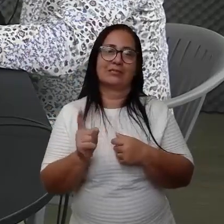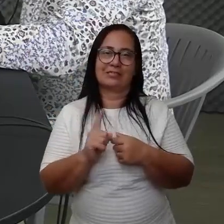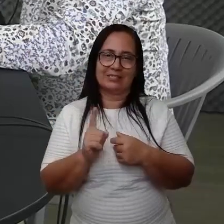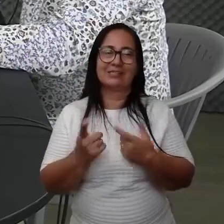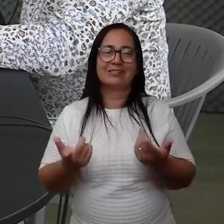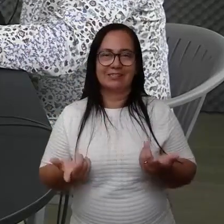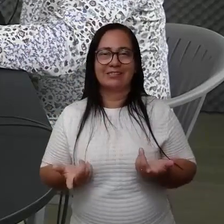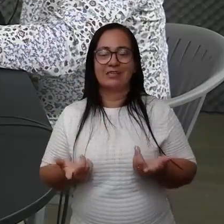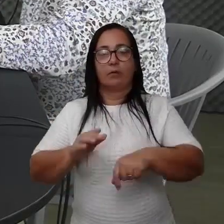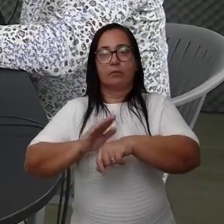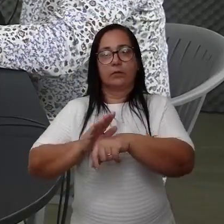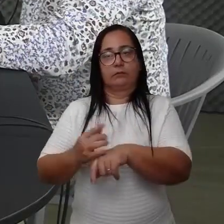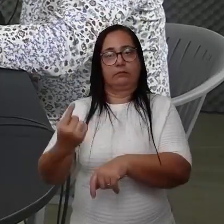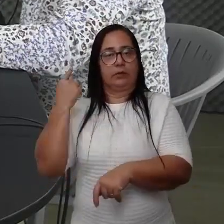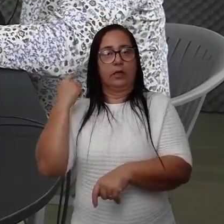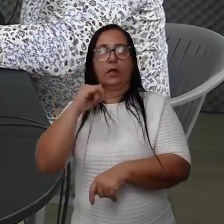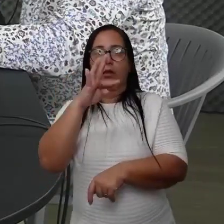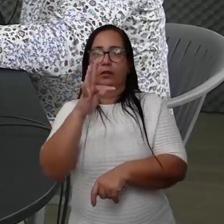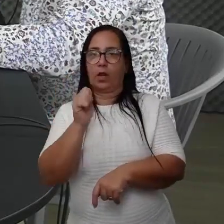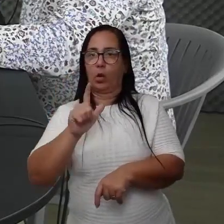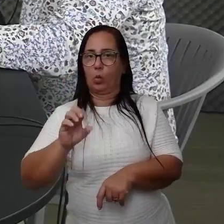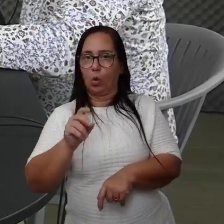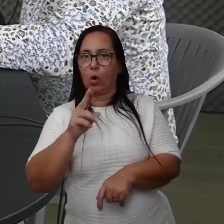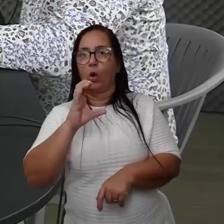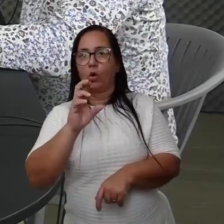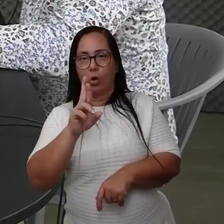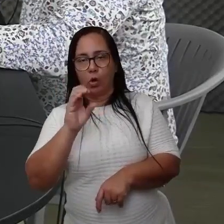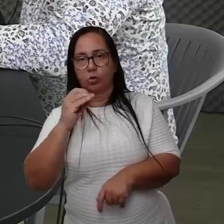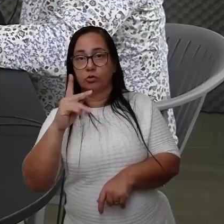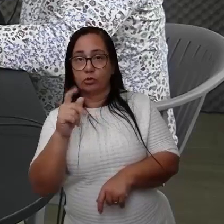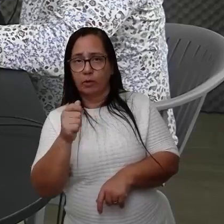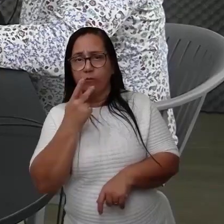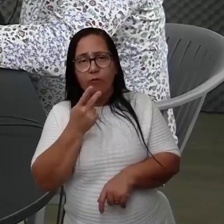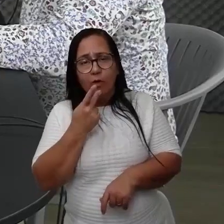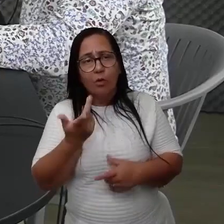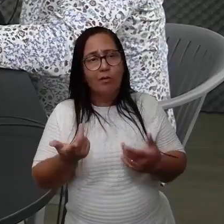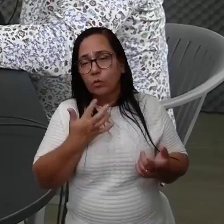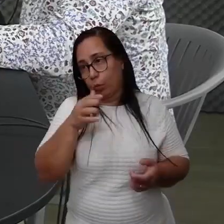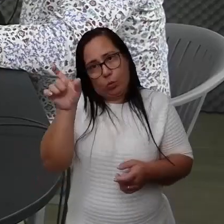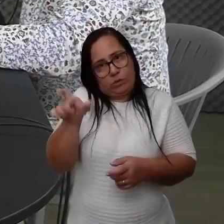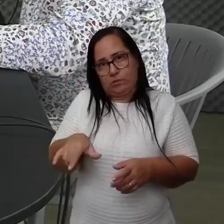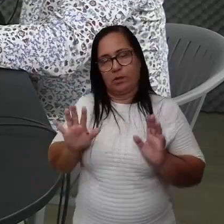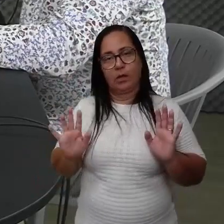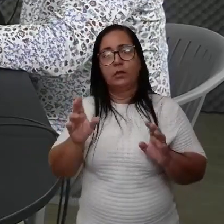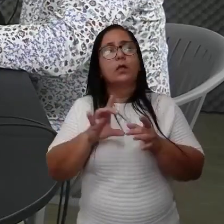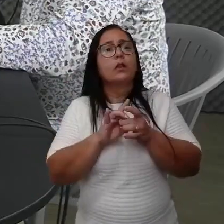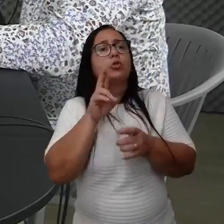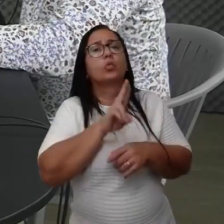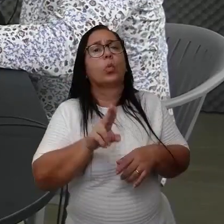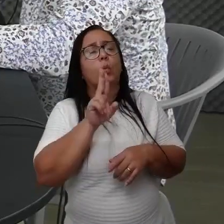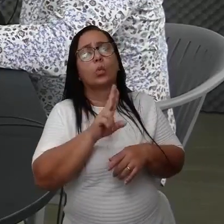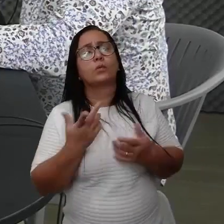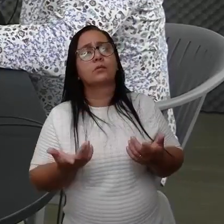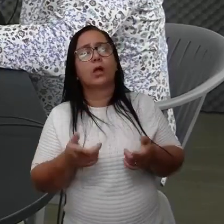época eu lembro que encontrei Ítalo Rocha, que era da Globo, e ele disse, companheira, eu não conhecia ele, deixa eu usar, o que está acontecendo?